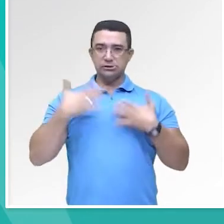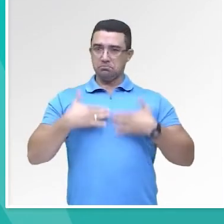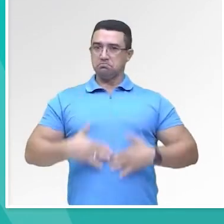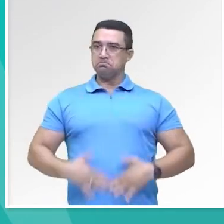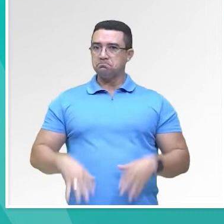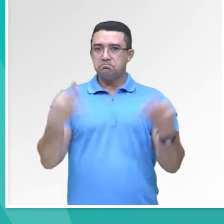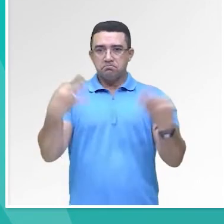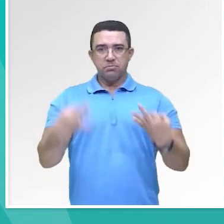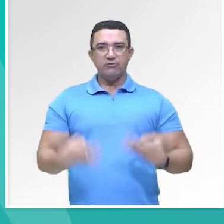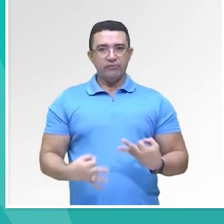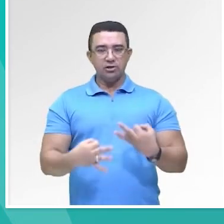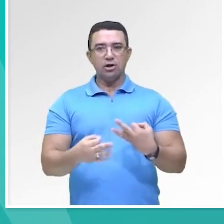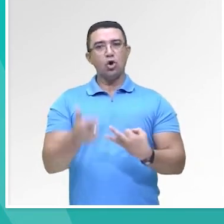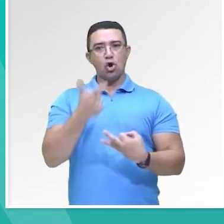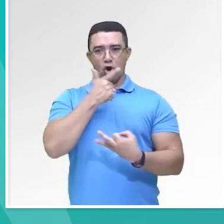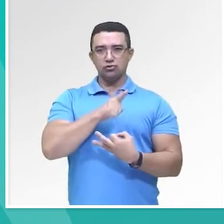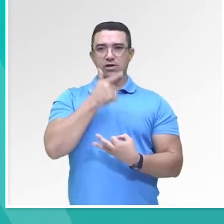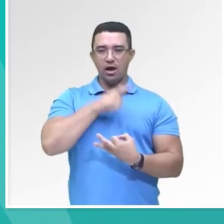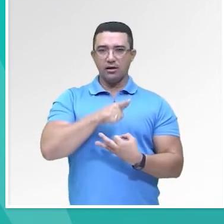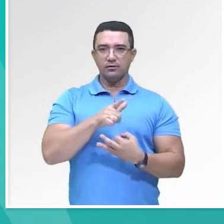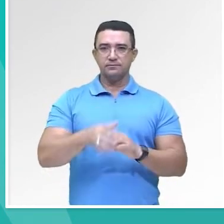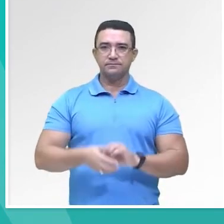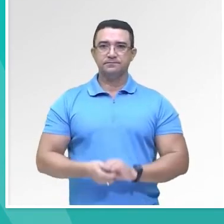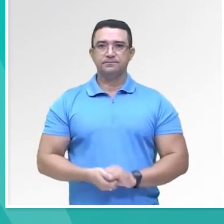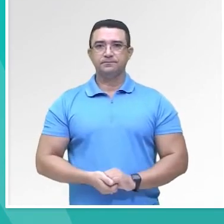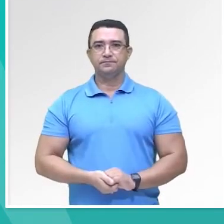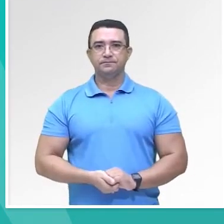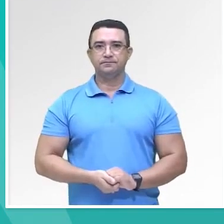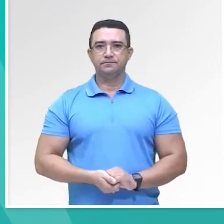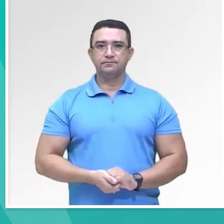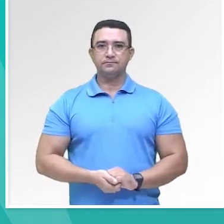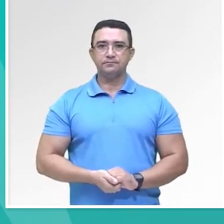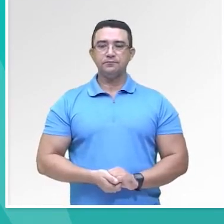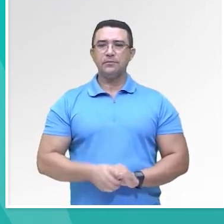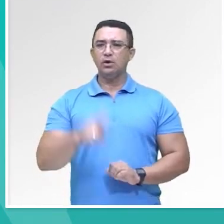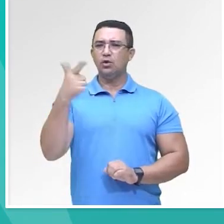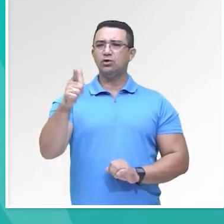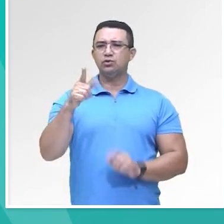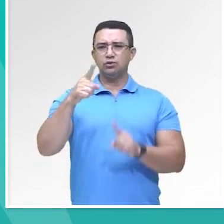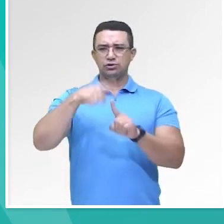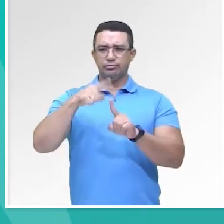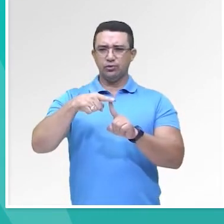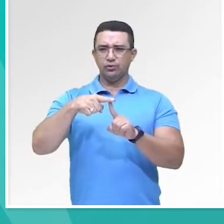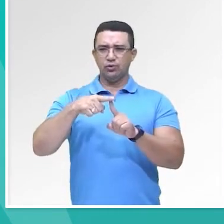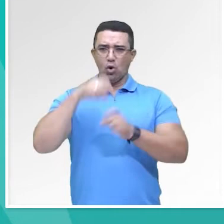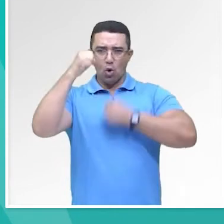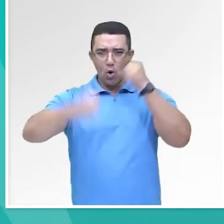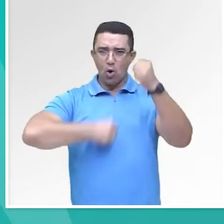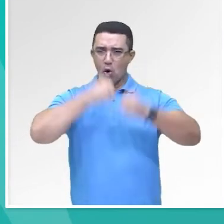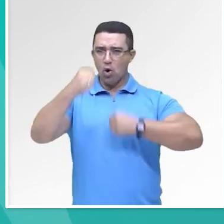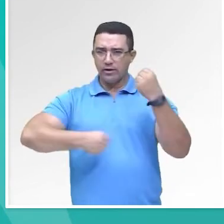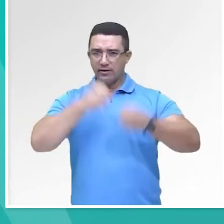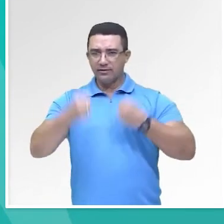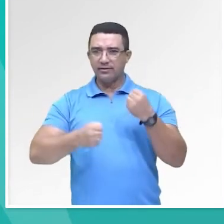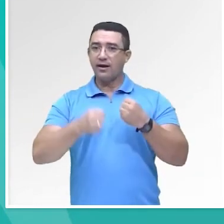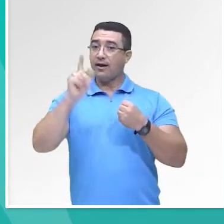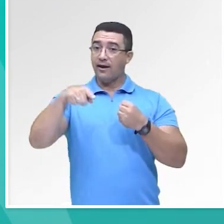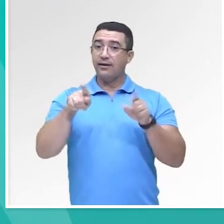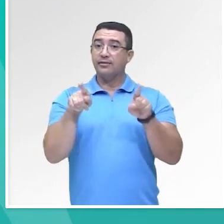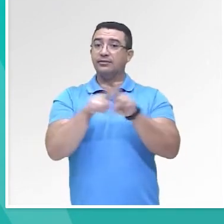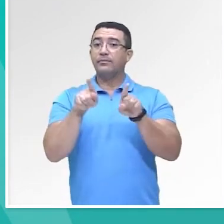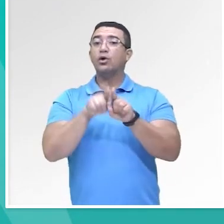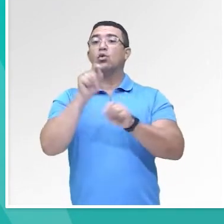porque ainda tem bastante corrida aí para a gente ver. Vamos lá? Outras corridas que nós temos são as corridas com barreiras, vamos